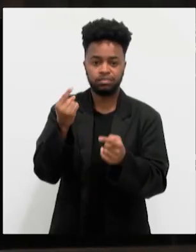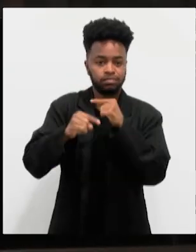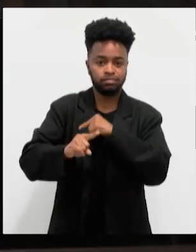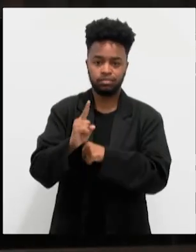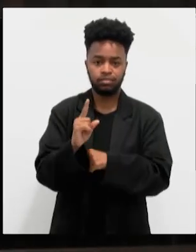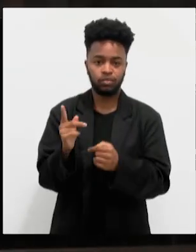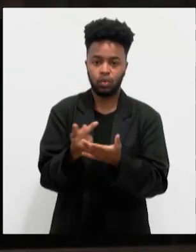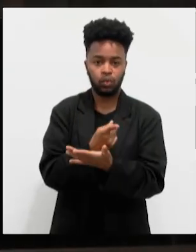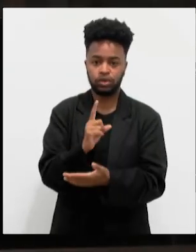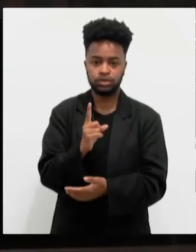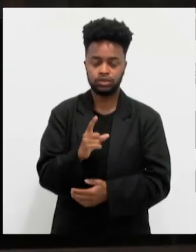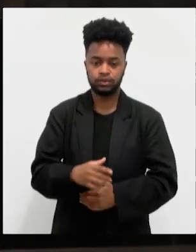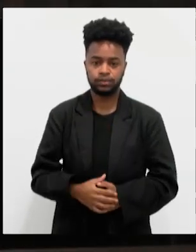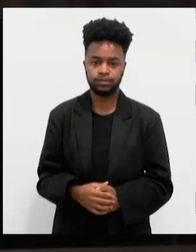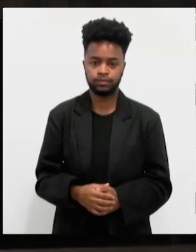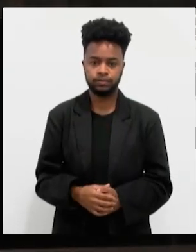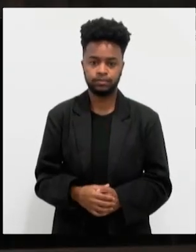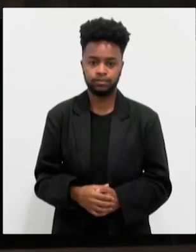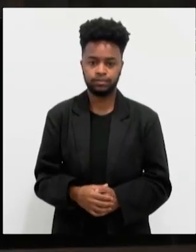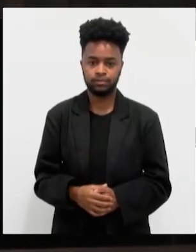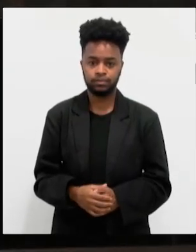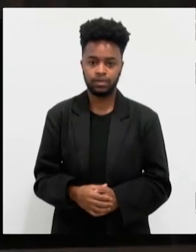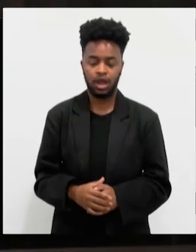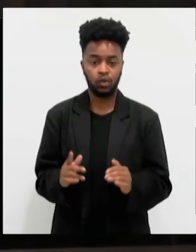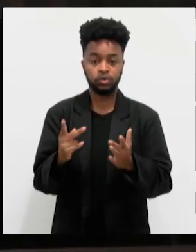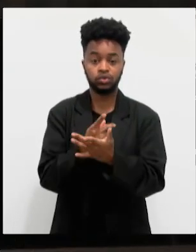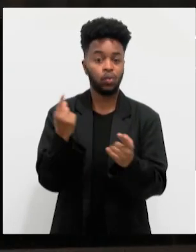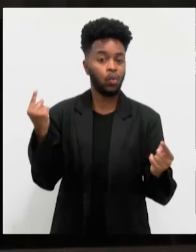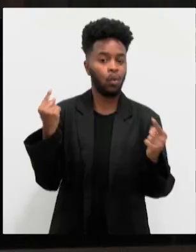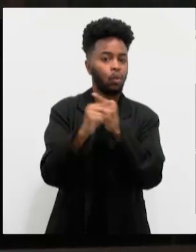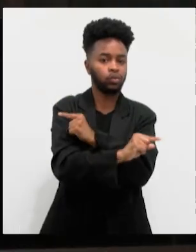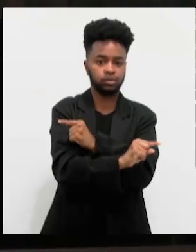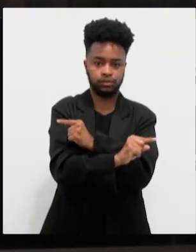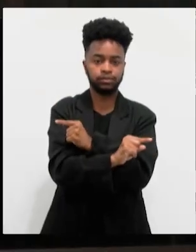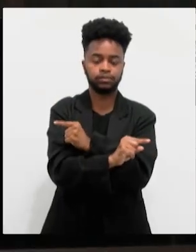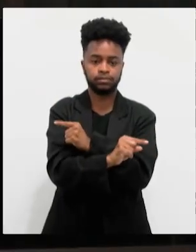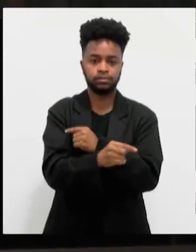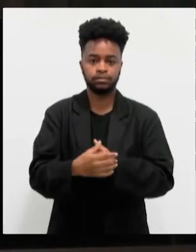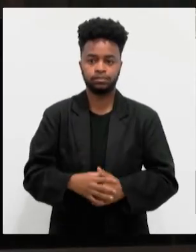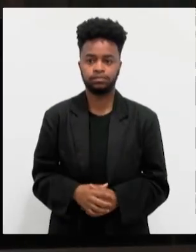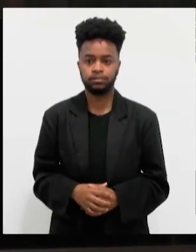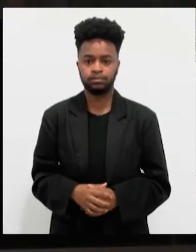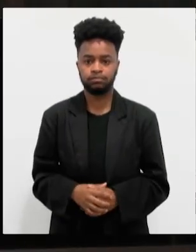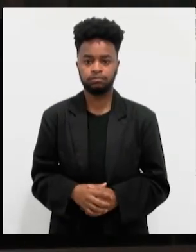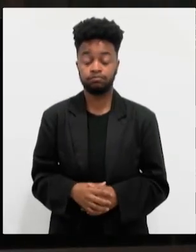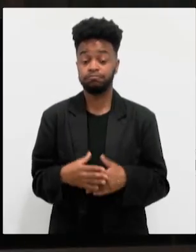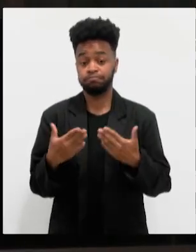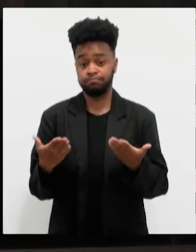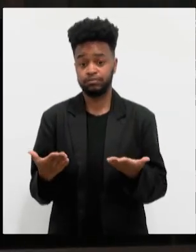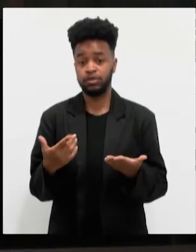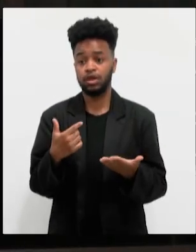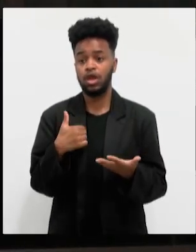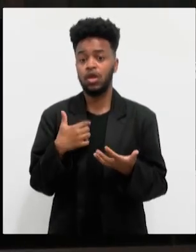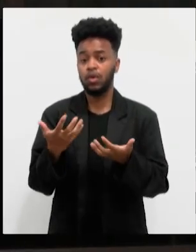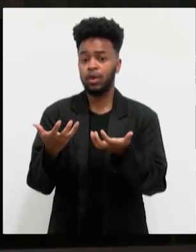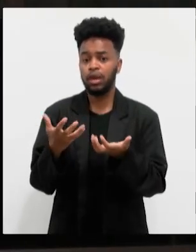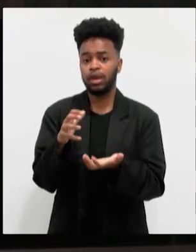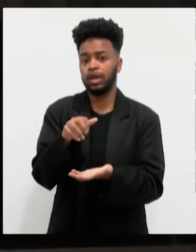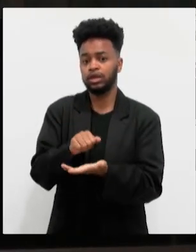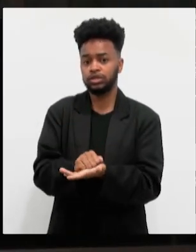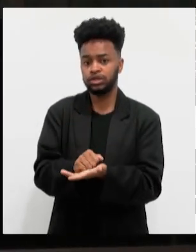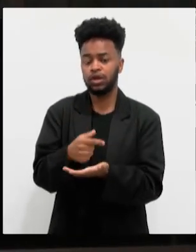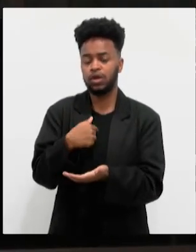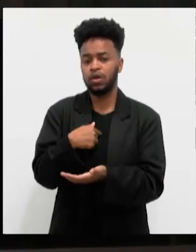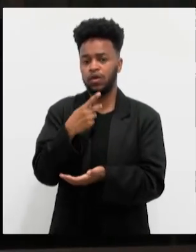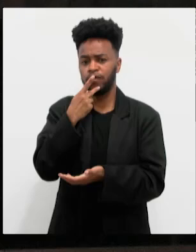disso, né? Aconteceu justamente o contrário. E eu faço questão de fazer esse registro, eu bato